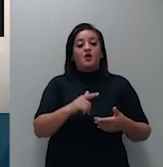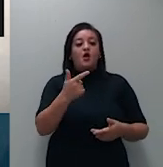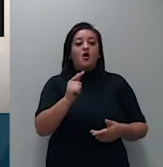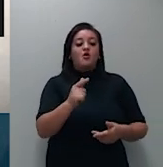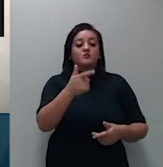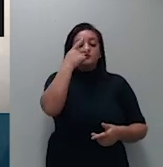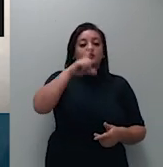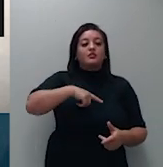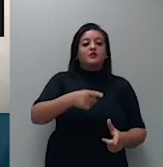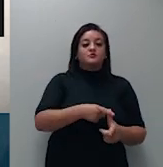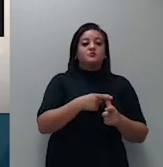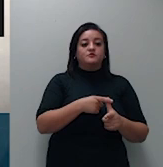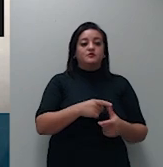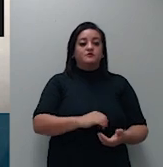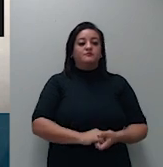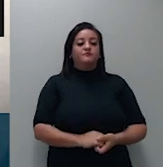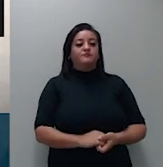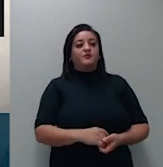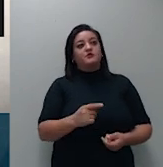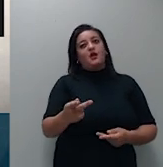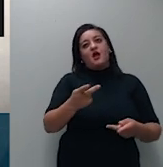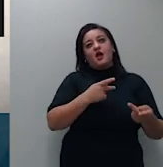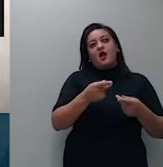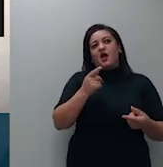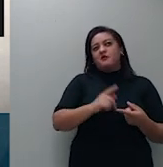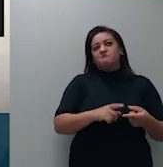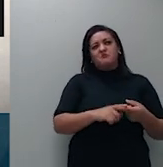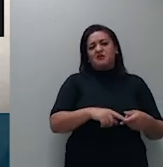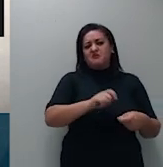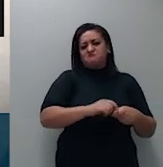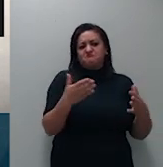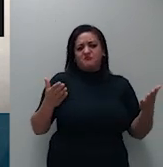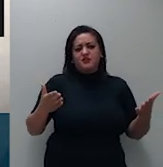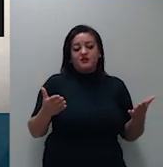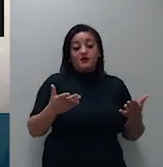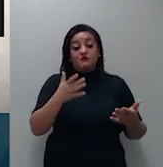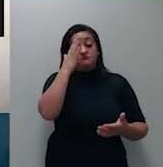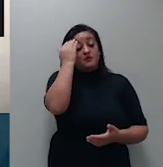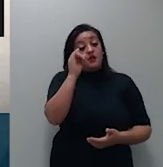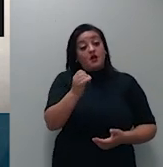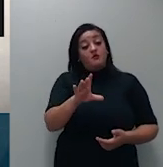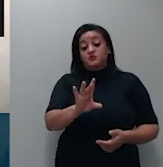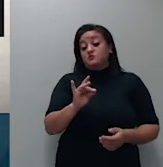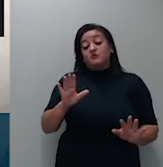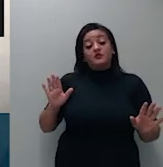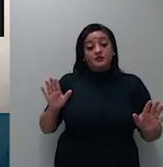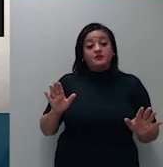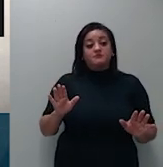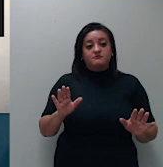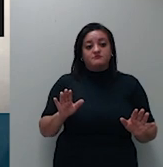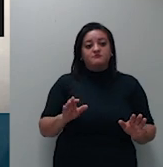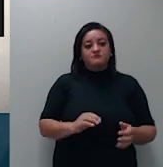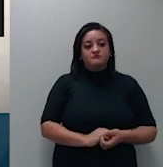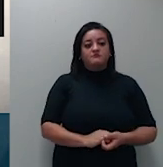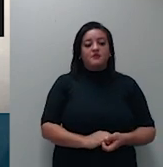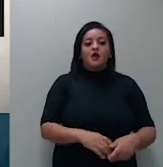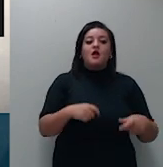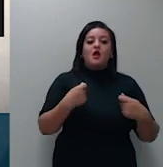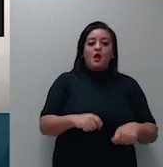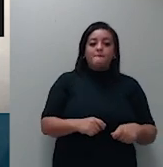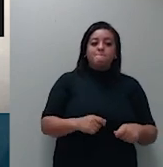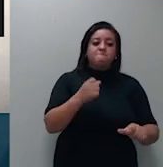os demais credores você vai me dizer mais porque que ele faria isso eu não sei a opção dele